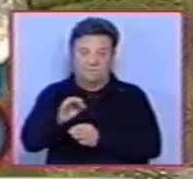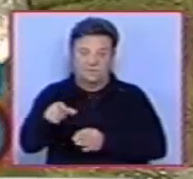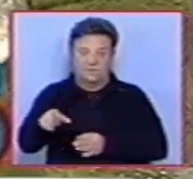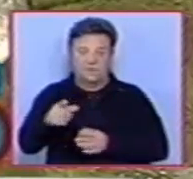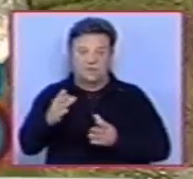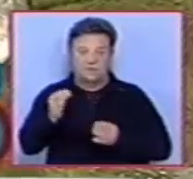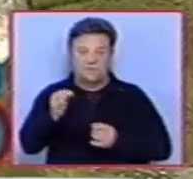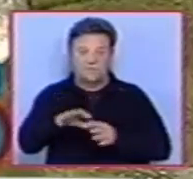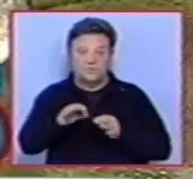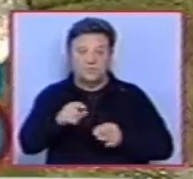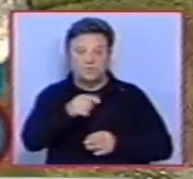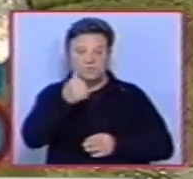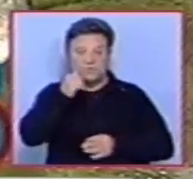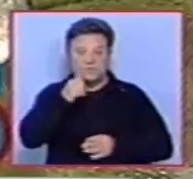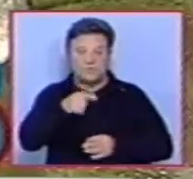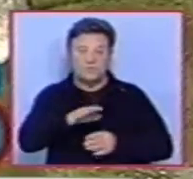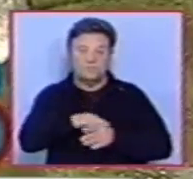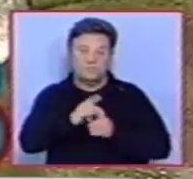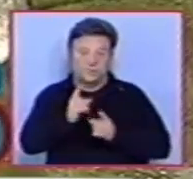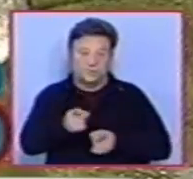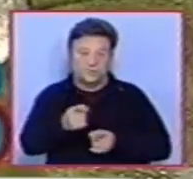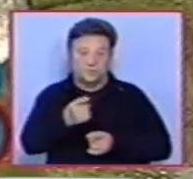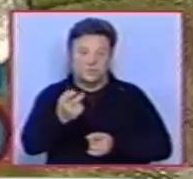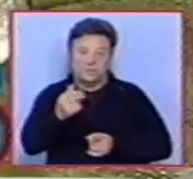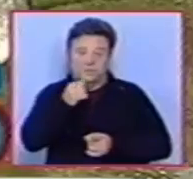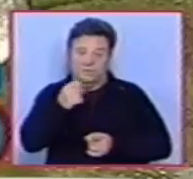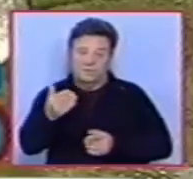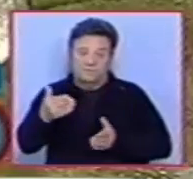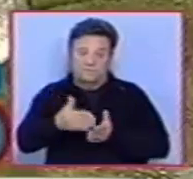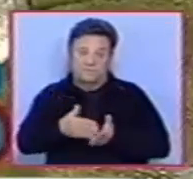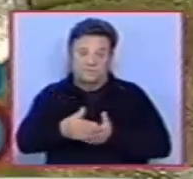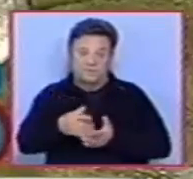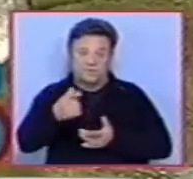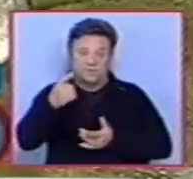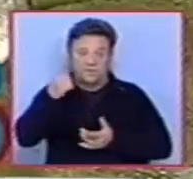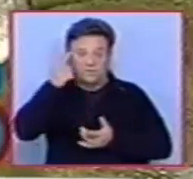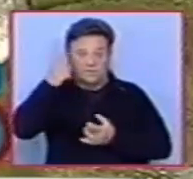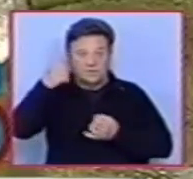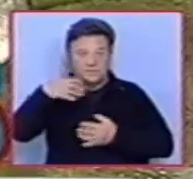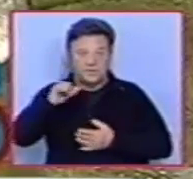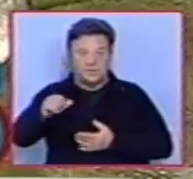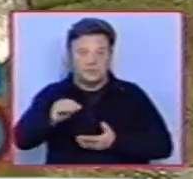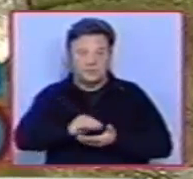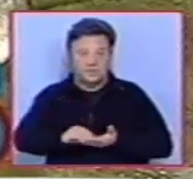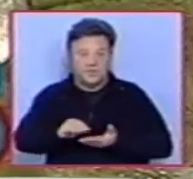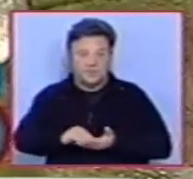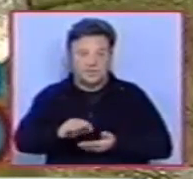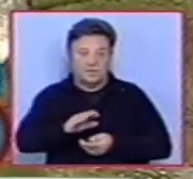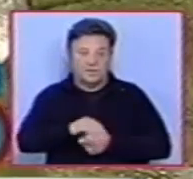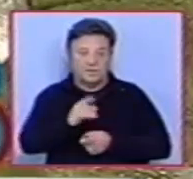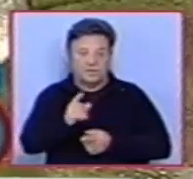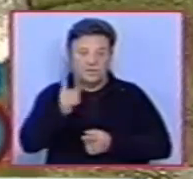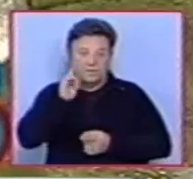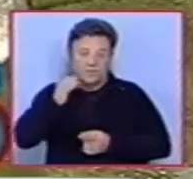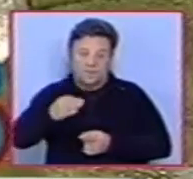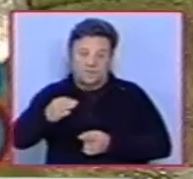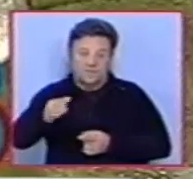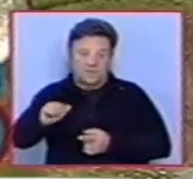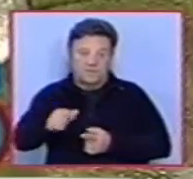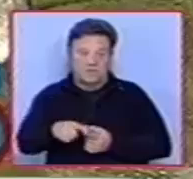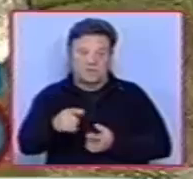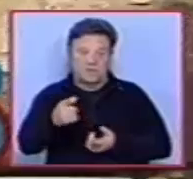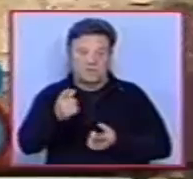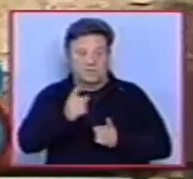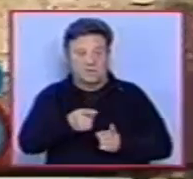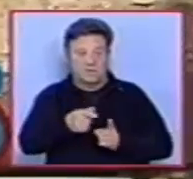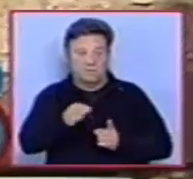era muito idêntica à dos Açores. E daí ele vir inspirar-se na sua escrita para no seu dia-a-dia